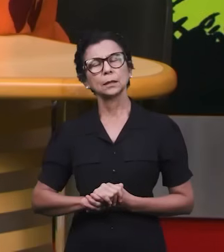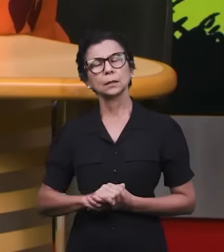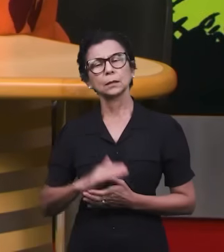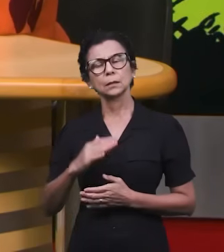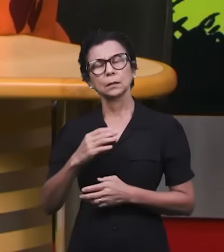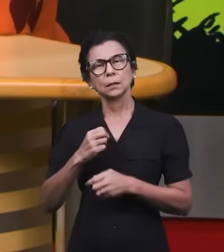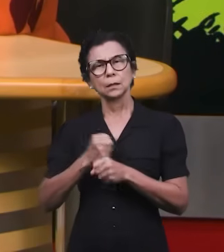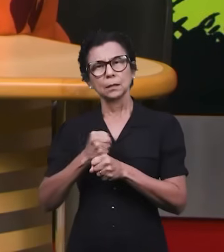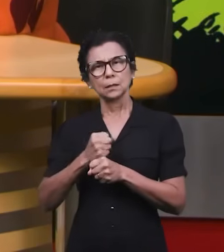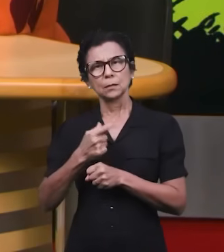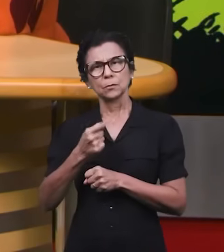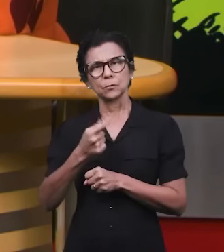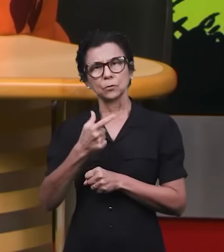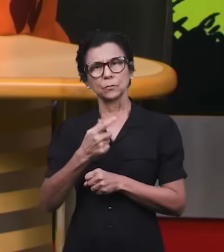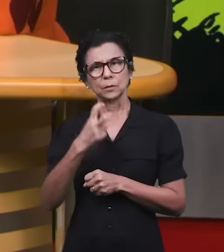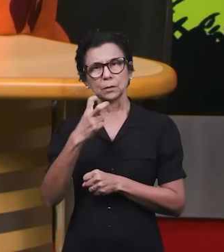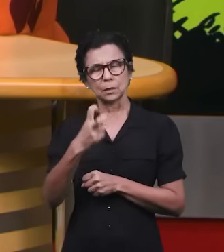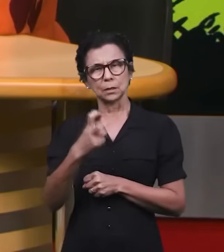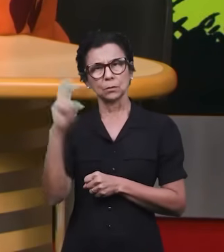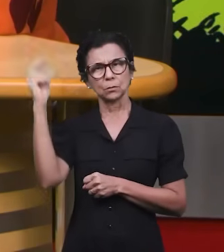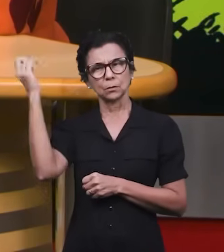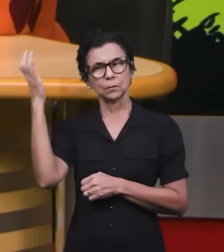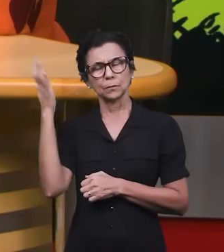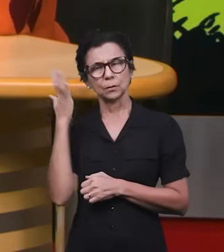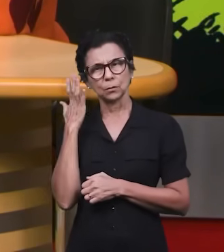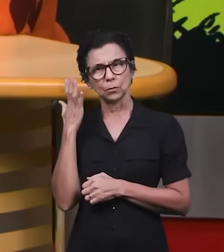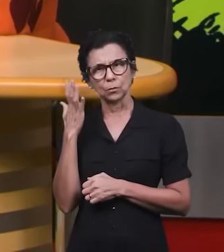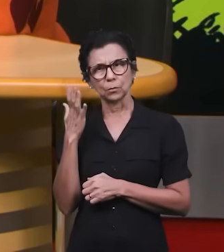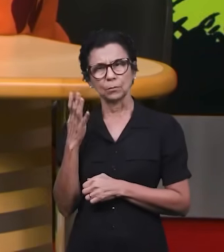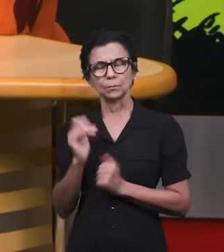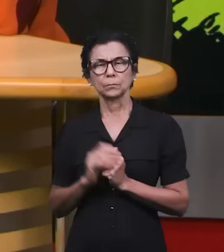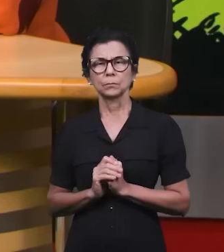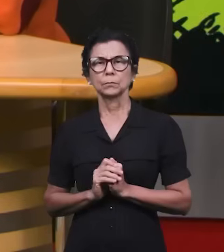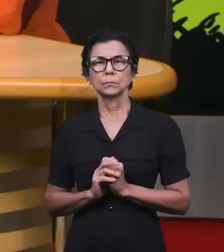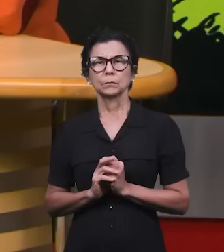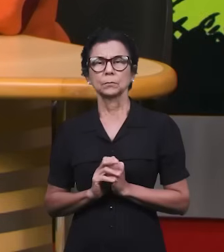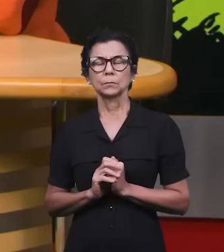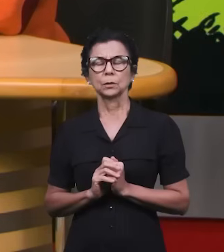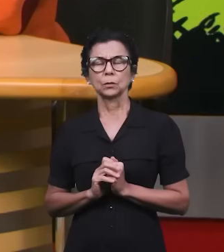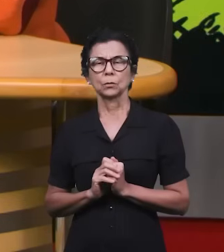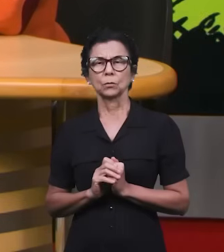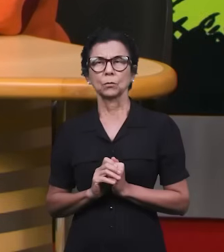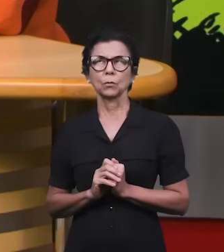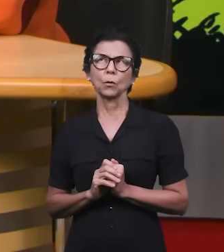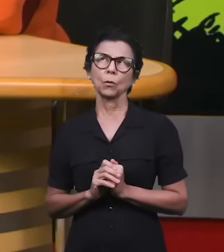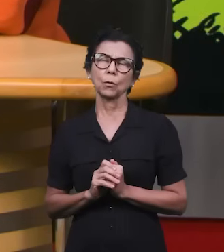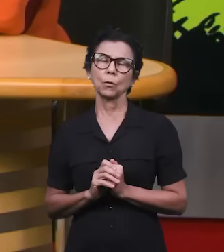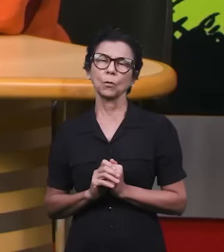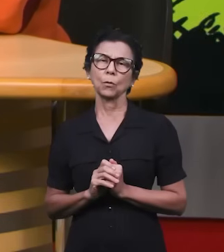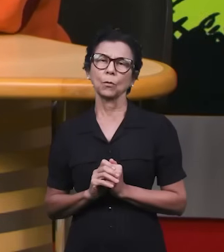ano para o Seminário Unidos em Família. Porque nós sempre trouxemos esse tema